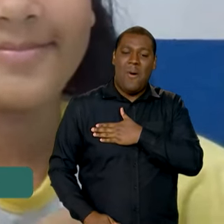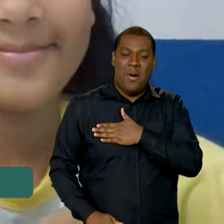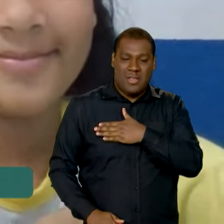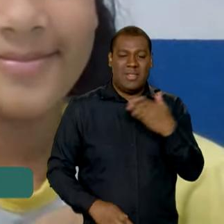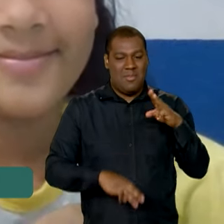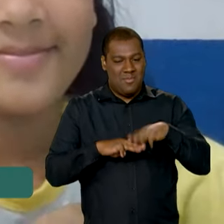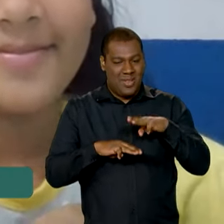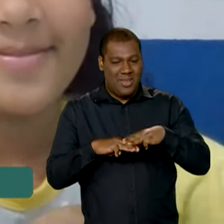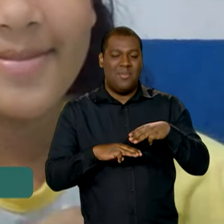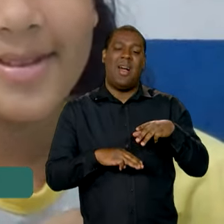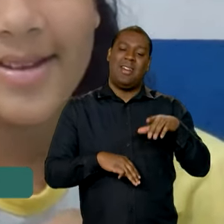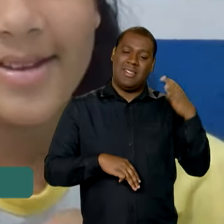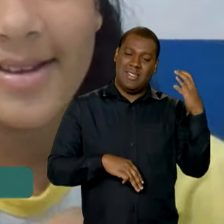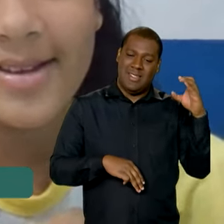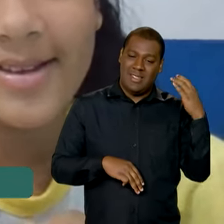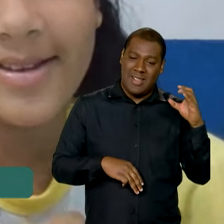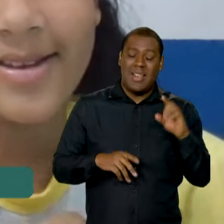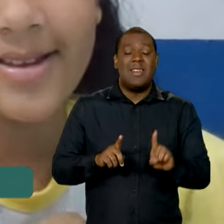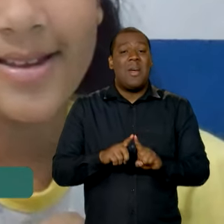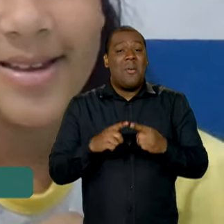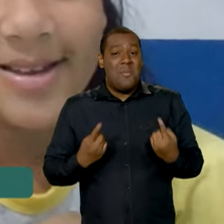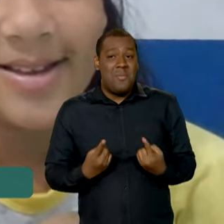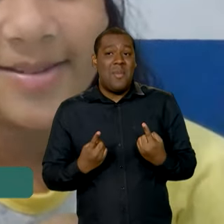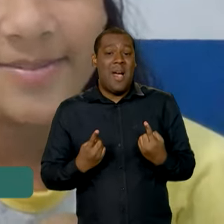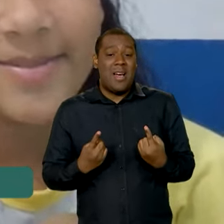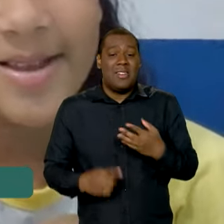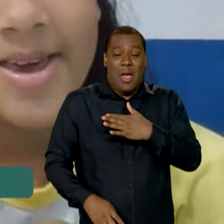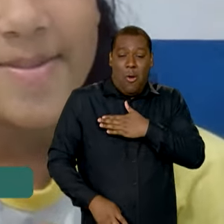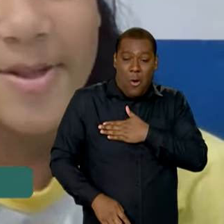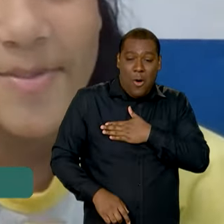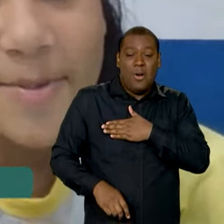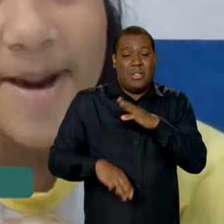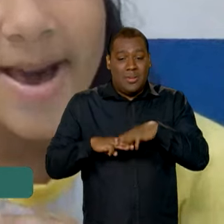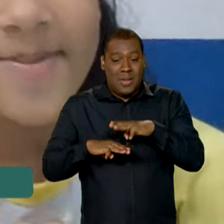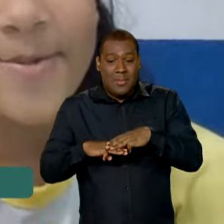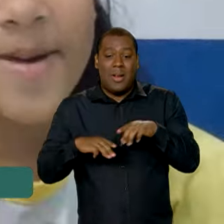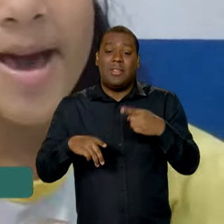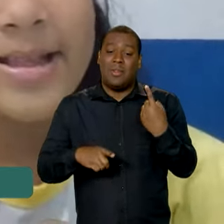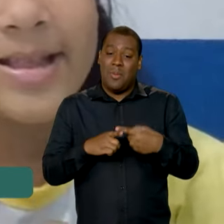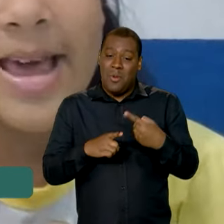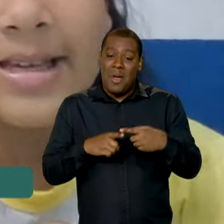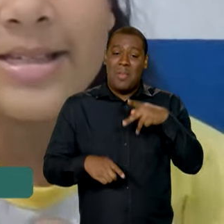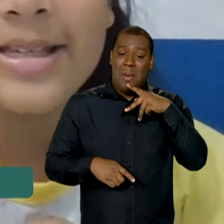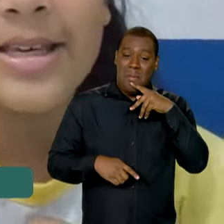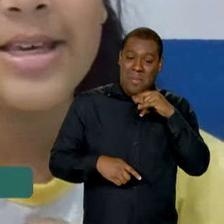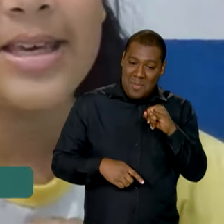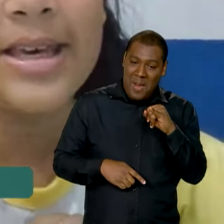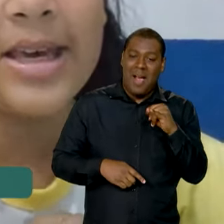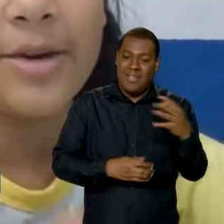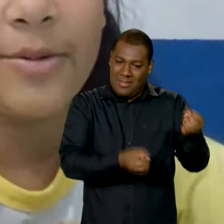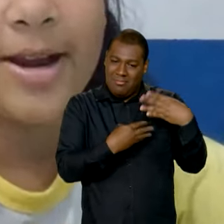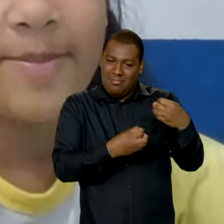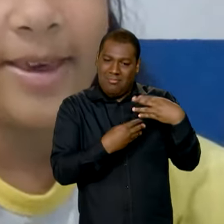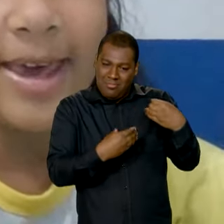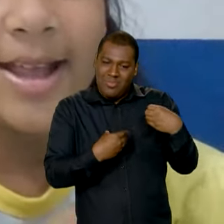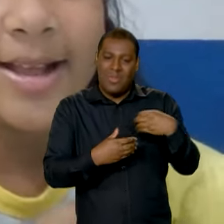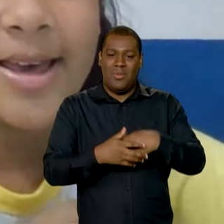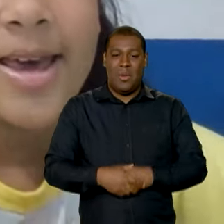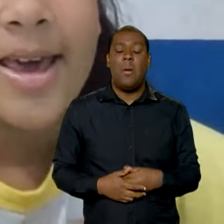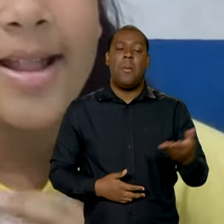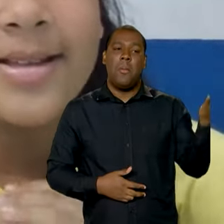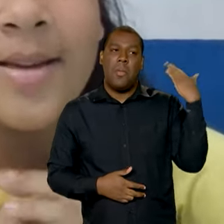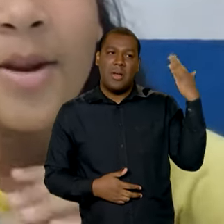ciências, mas aprendeu a gostar de matemática com incentivo do pai. Meu pai, desde que eu era